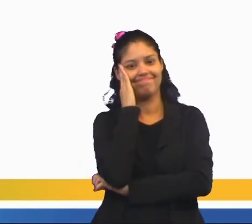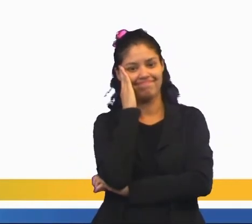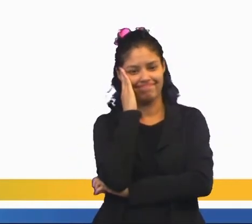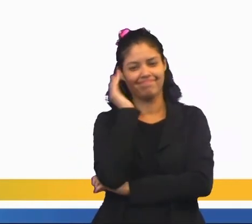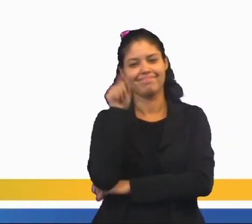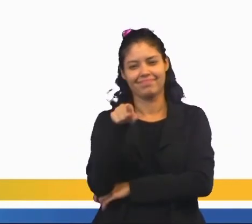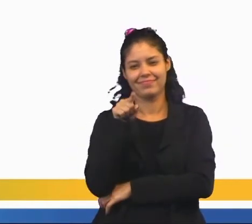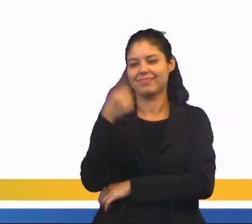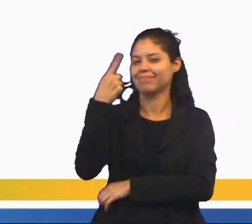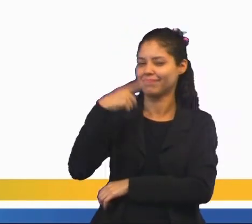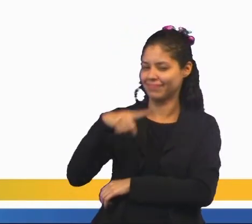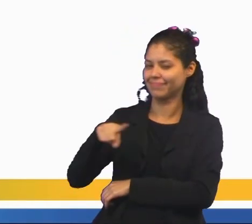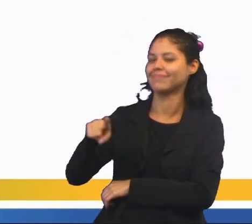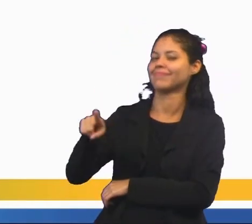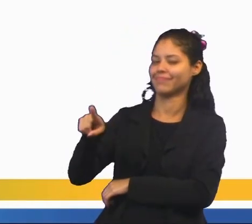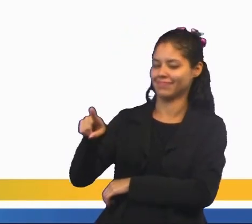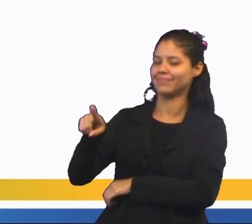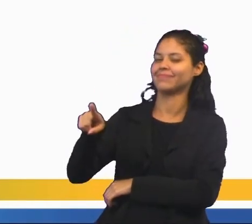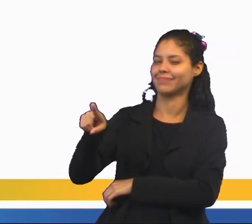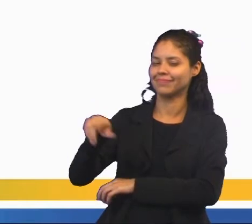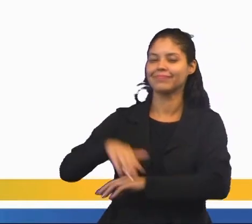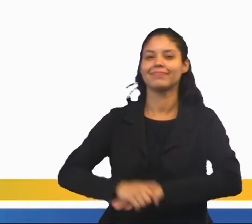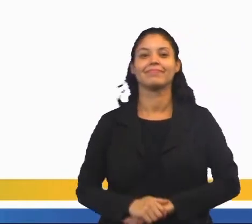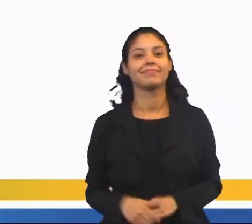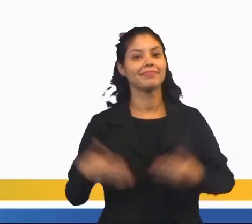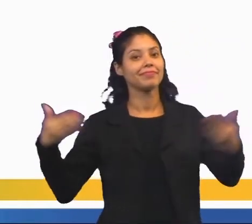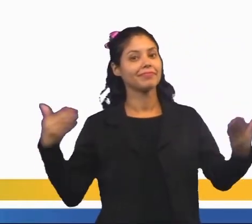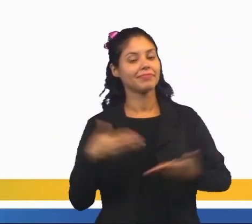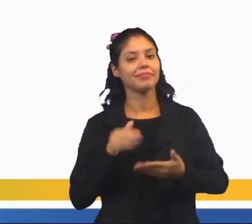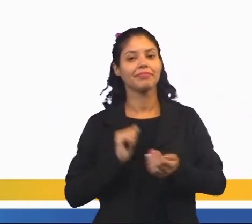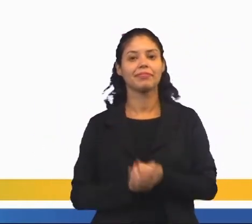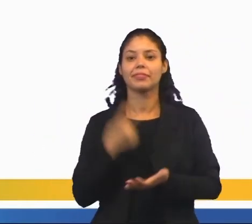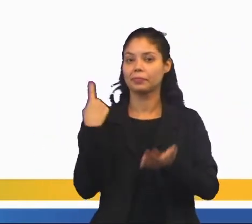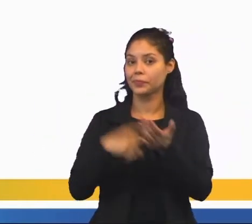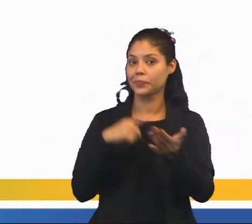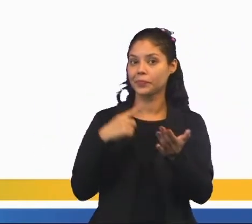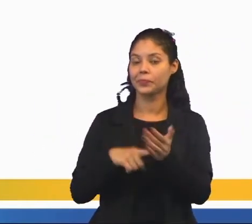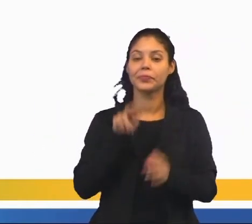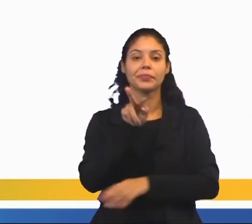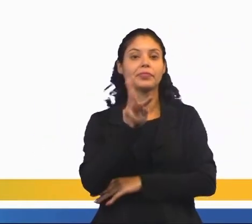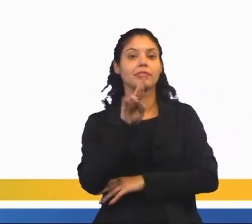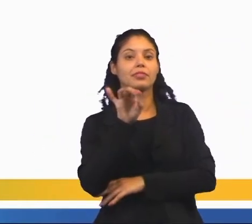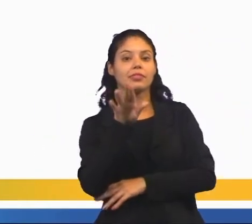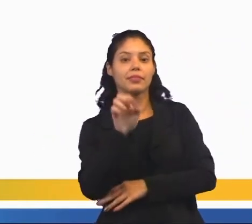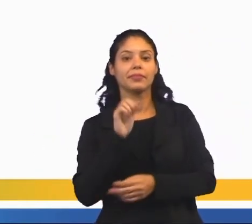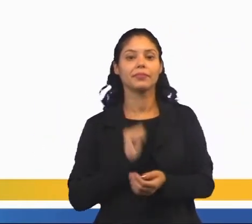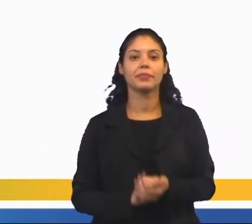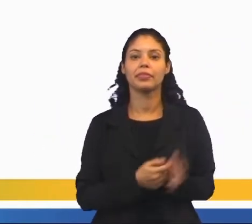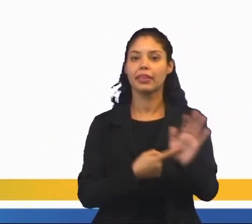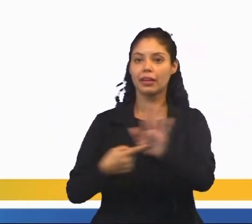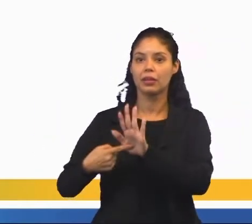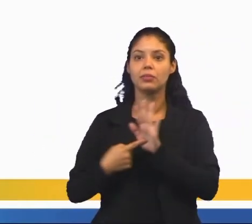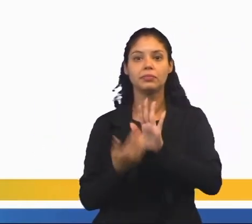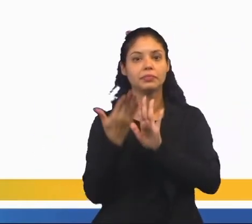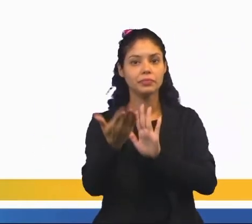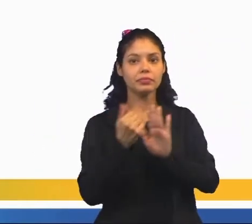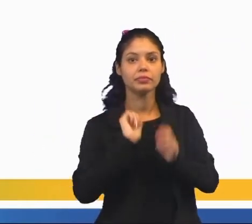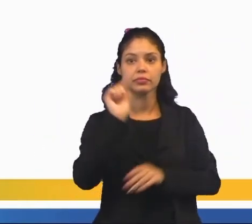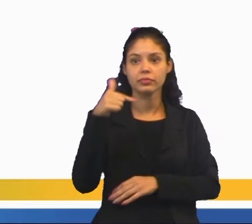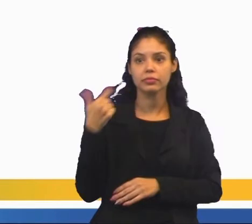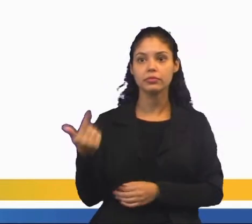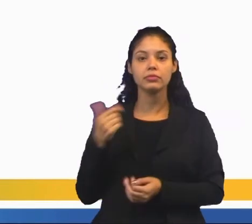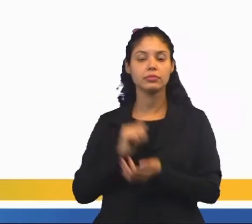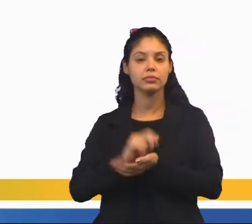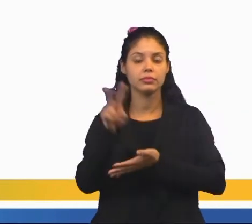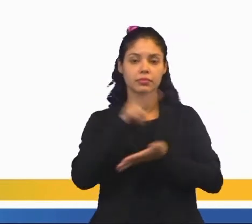Esqueceu, elefante. Agora, considerando o verbete apresentado e após